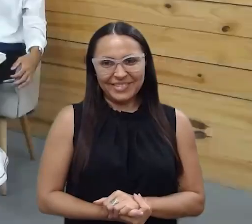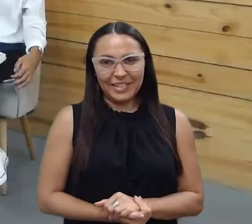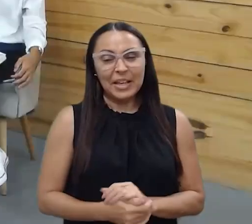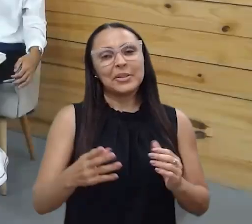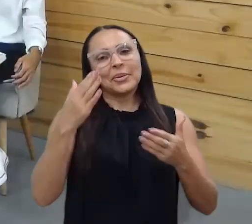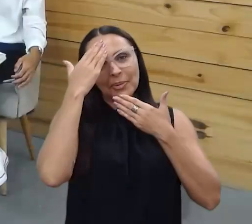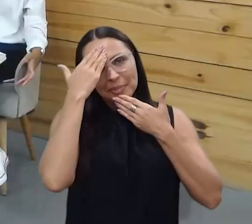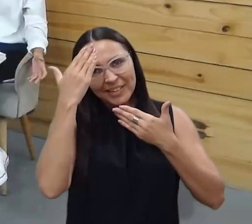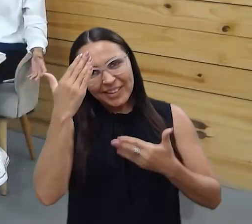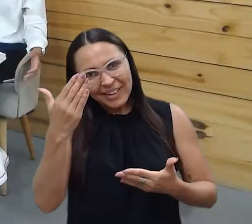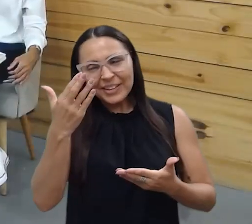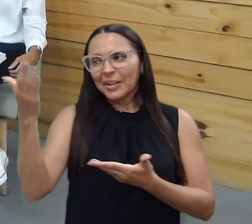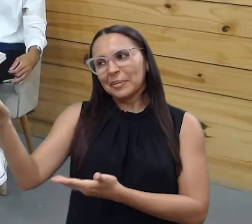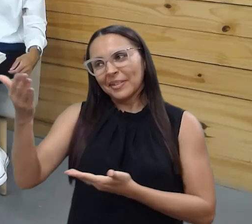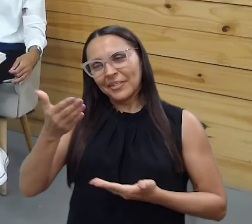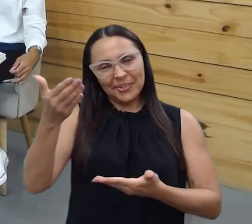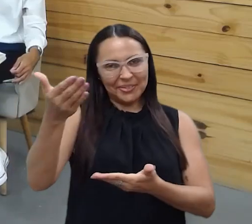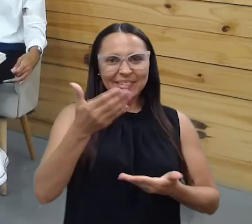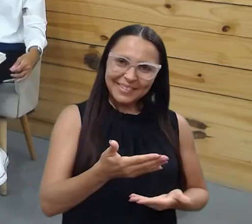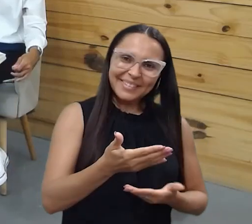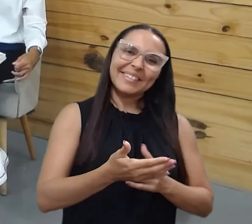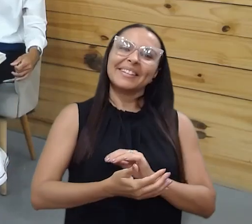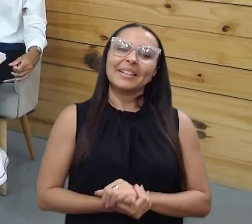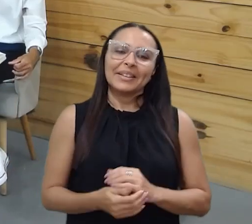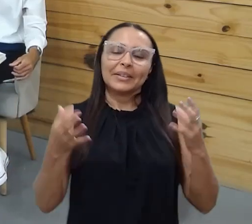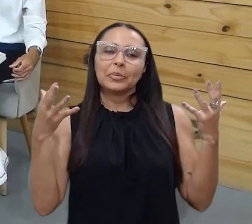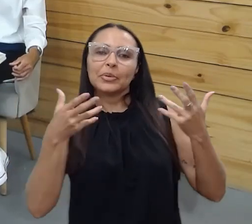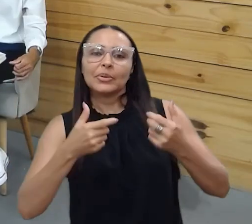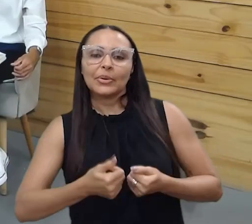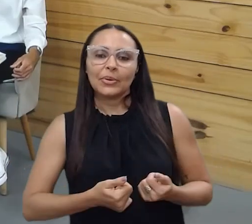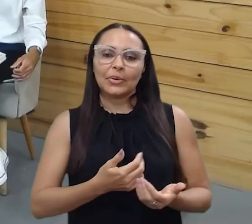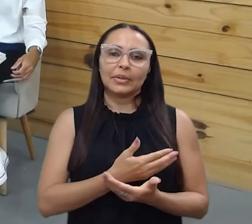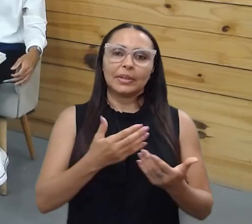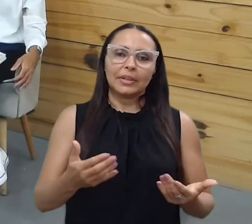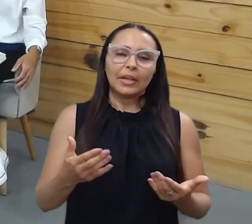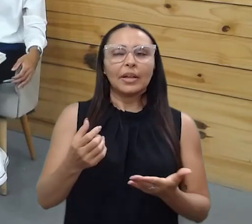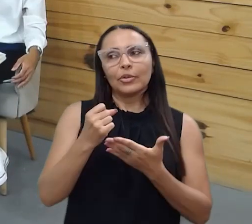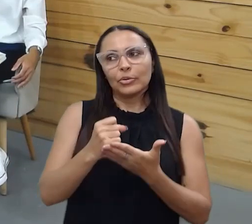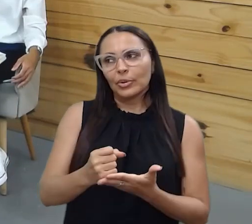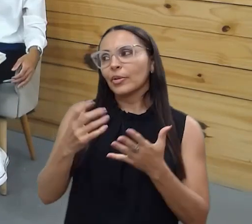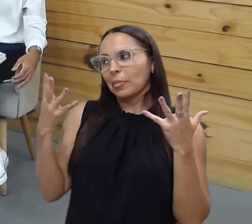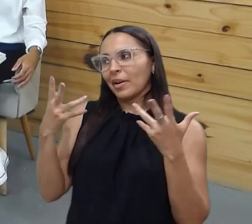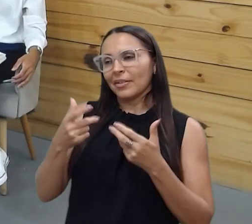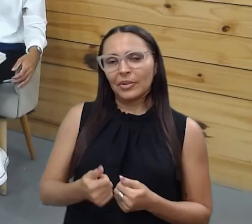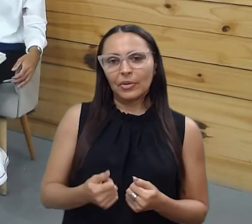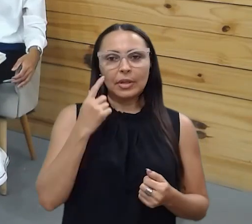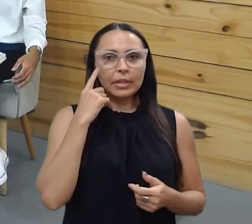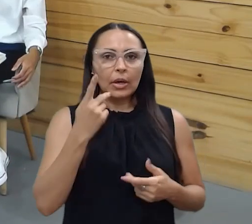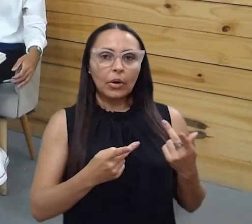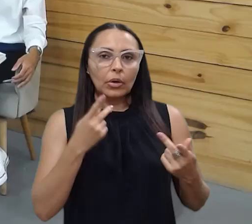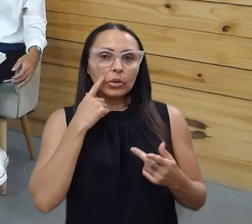Muito obrigado, Ítalo, por ter aceitado o convite, né, por sua contribuição, que foi maravilhosa. E